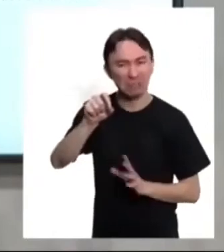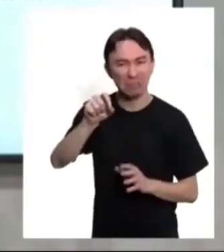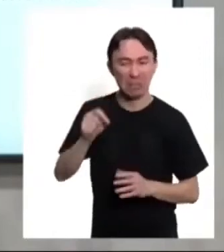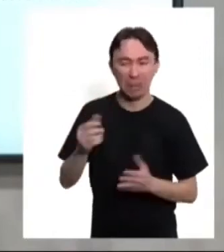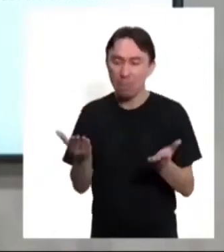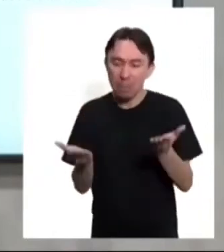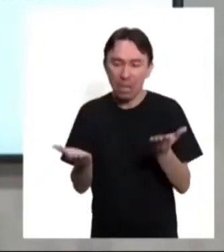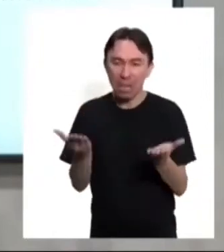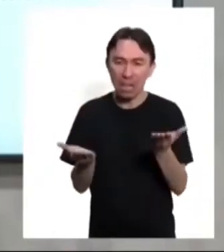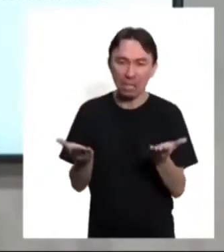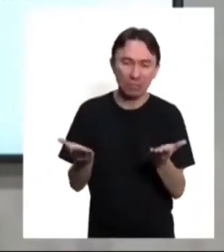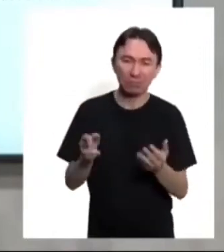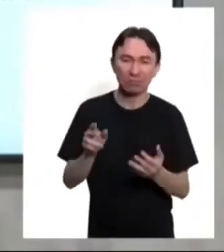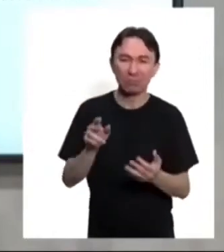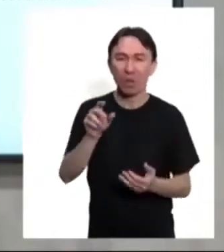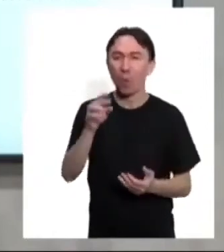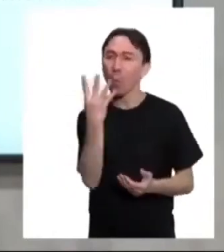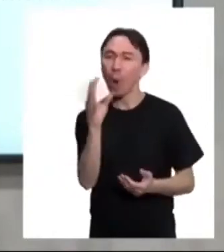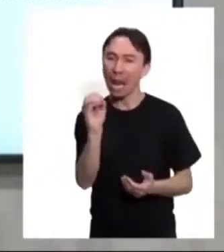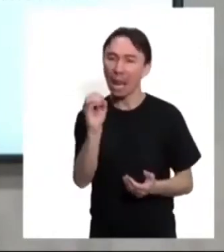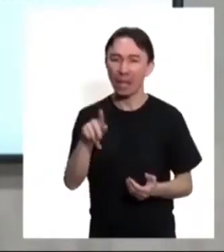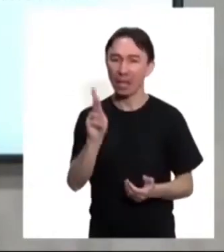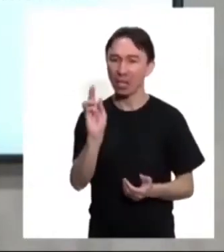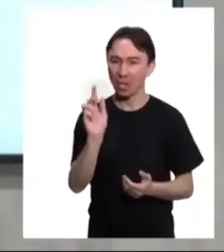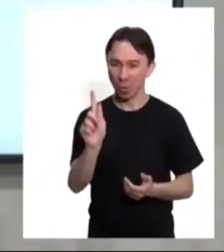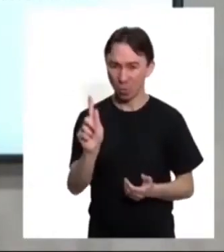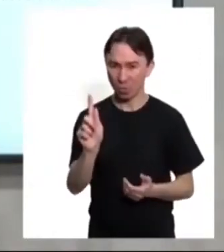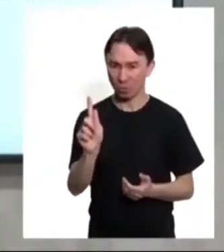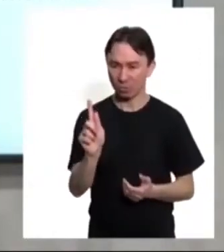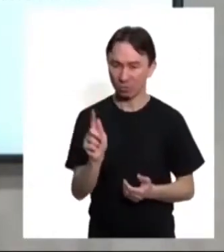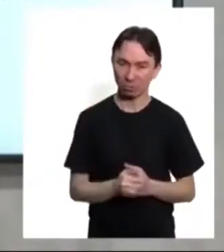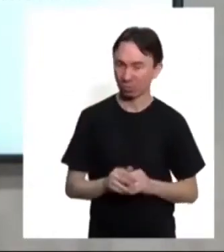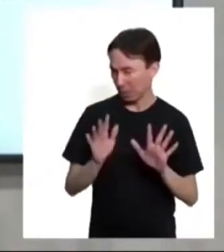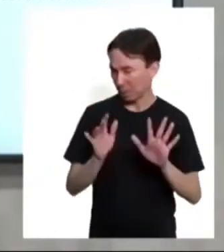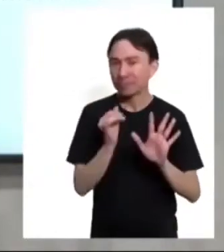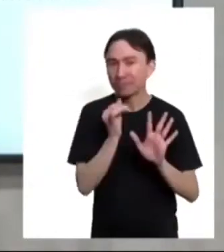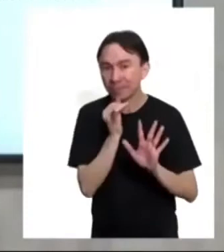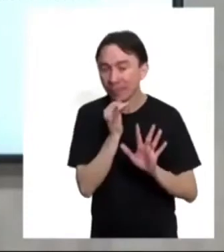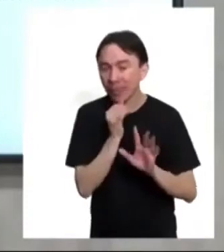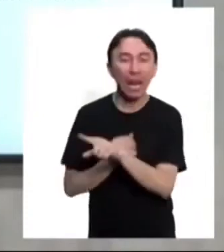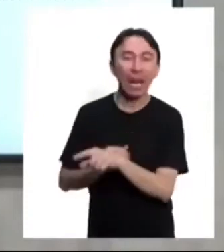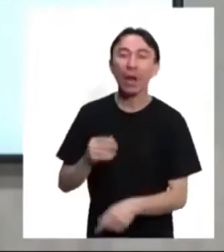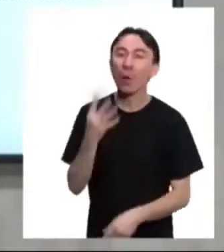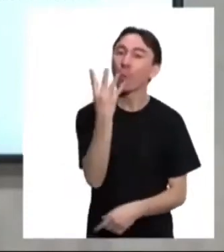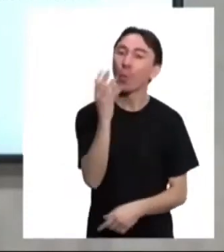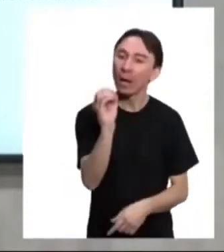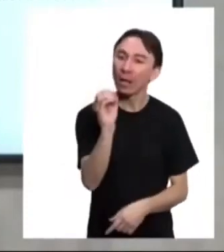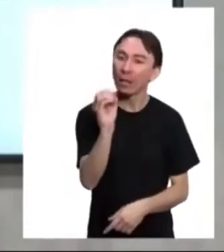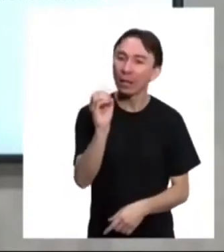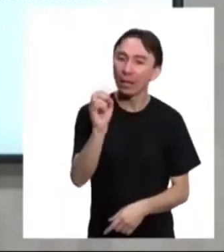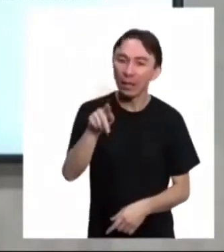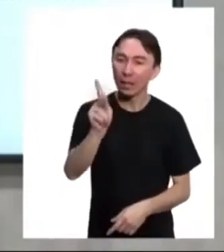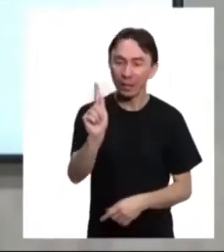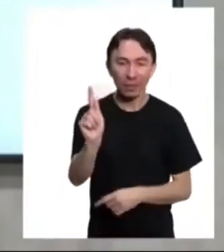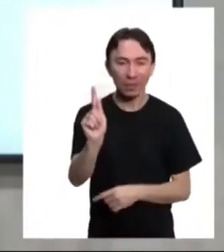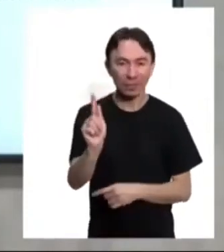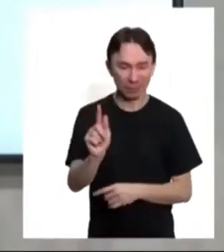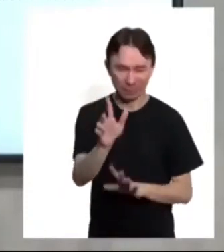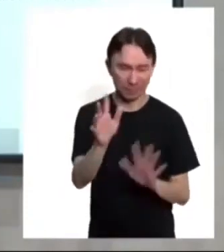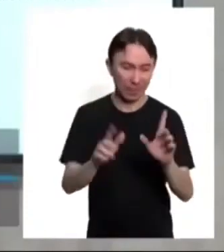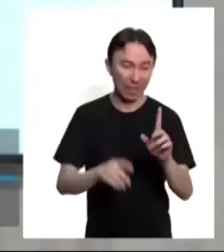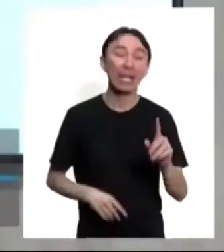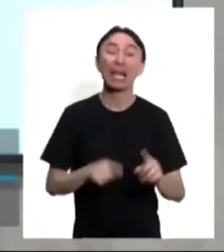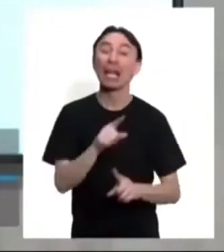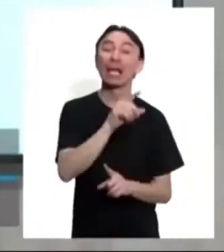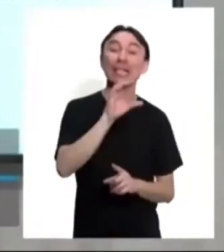quilos, certo? Ora, se ela tem 40 quilos, é muito simples. A meia-vida do César é de 30